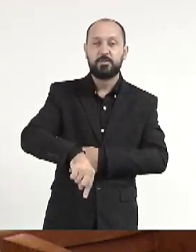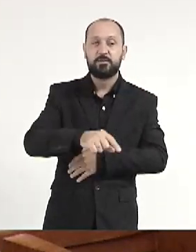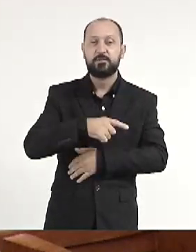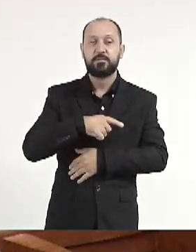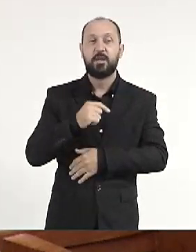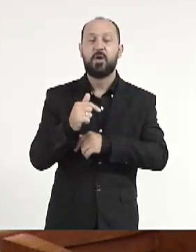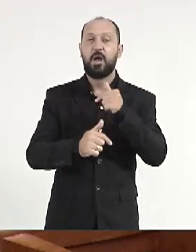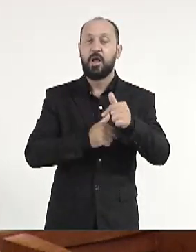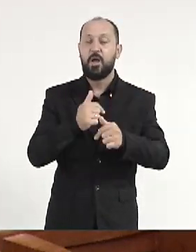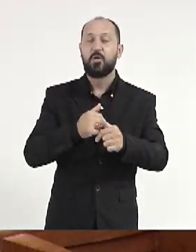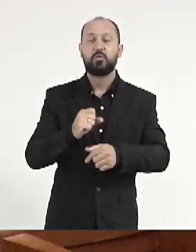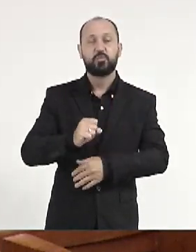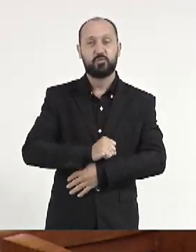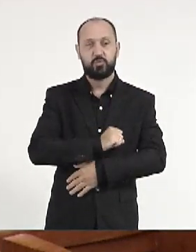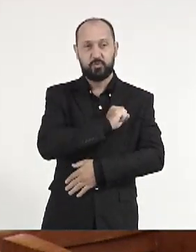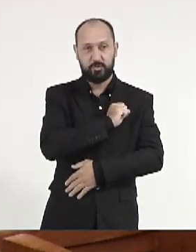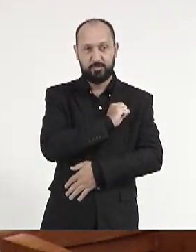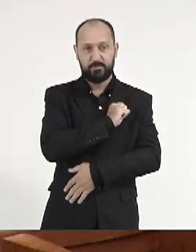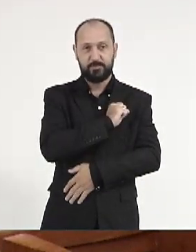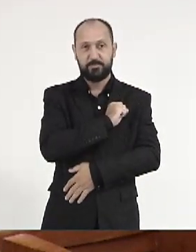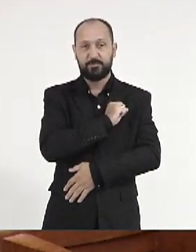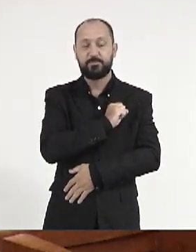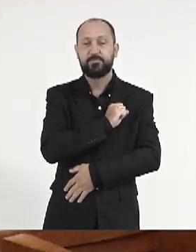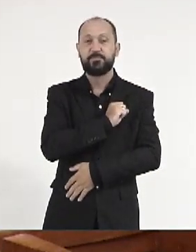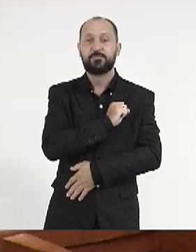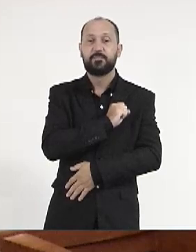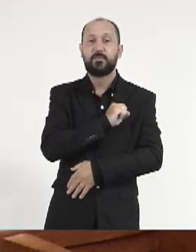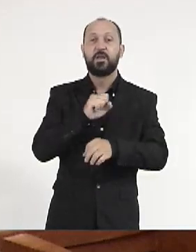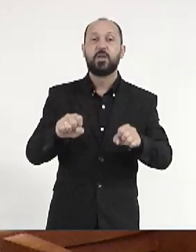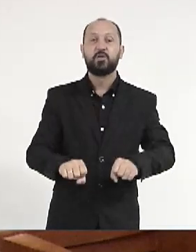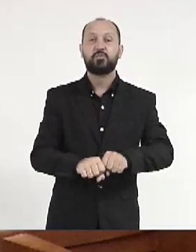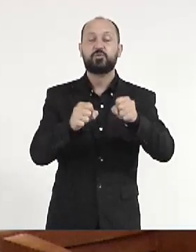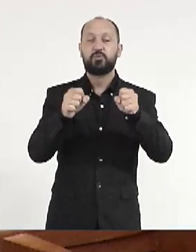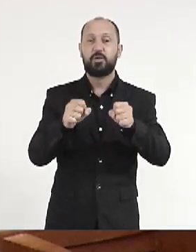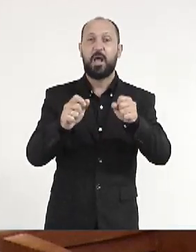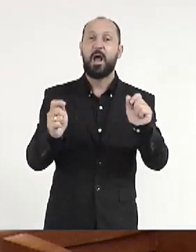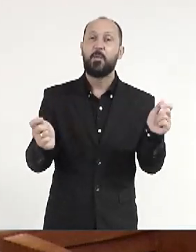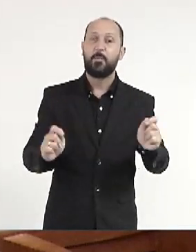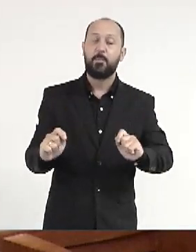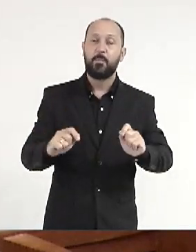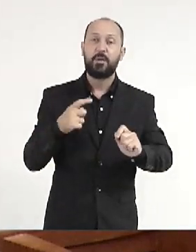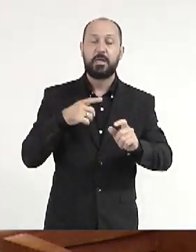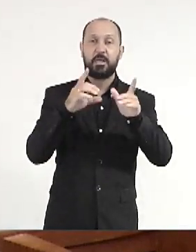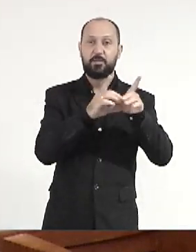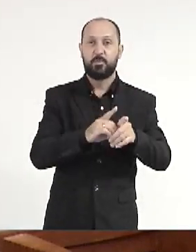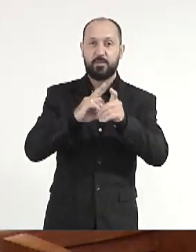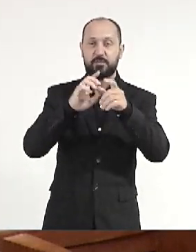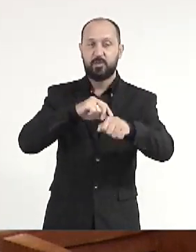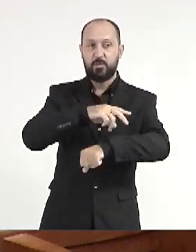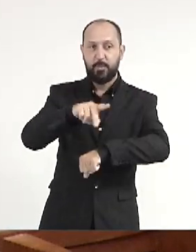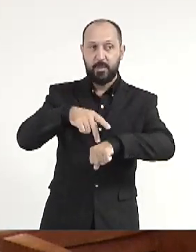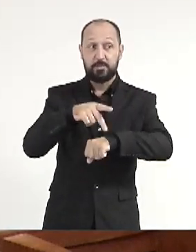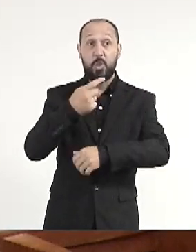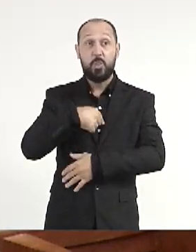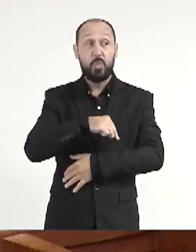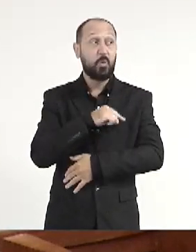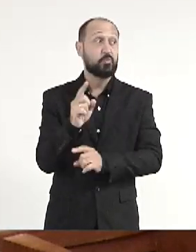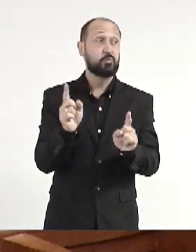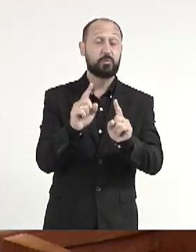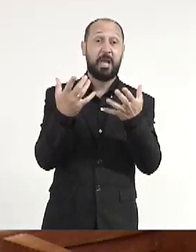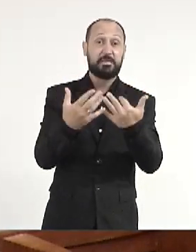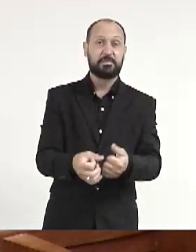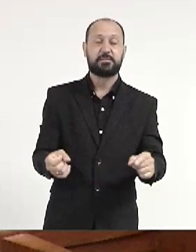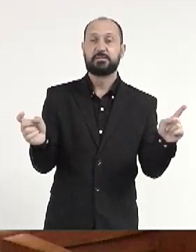colocam a serviço do ódio e que querem destruir todas as possibilidades de democracia nesse país. Nós não